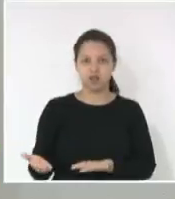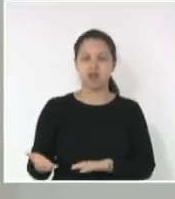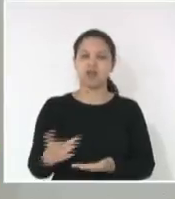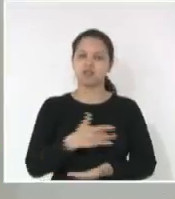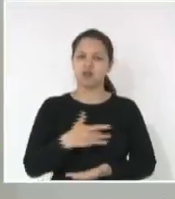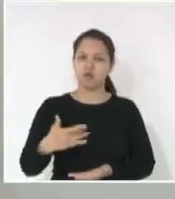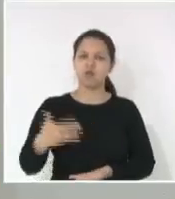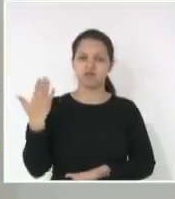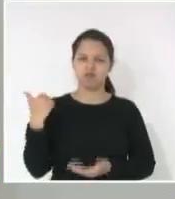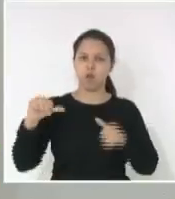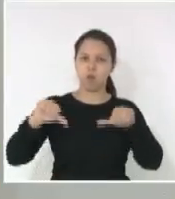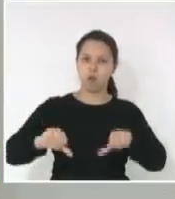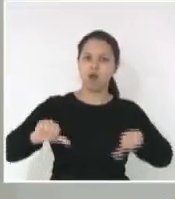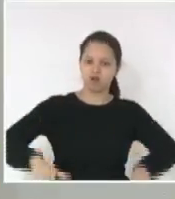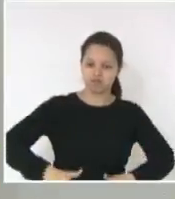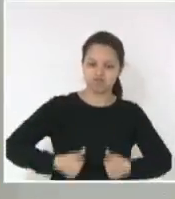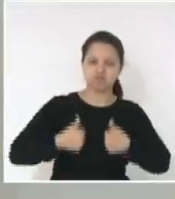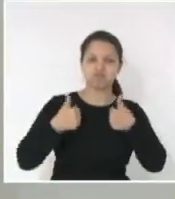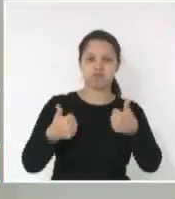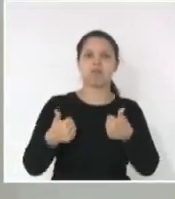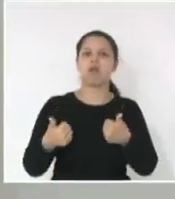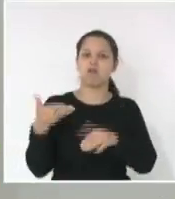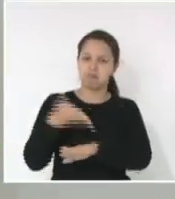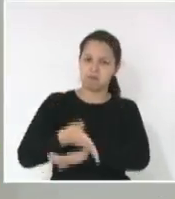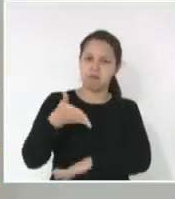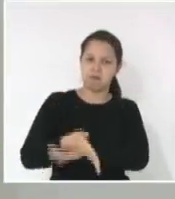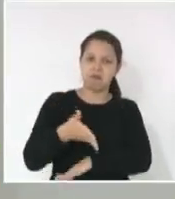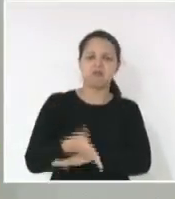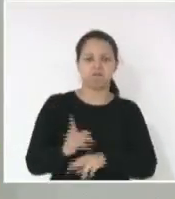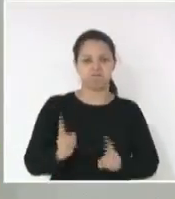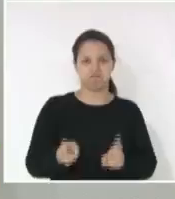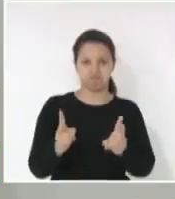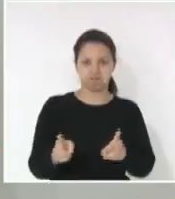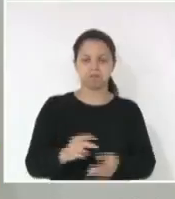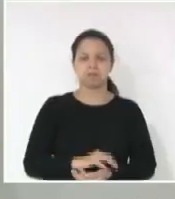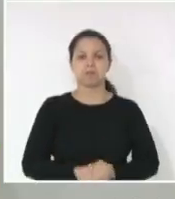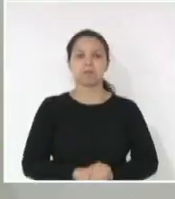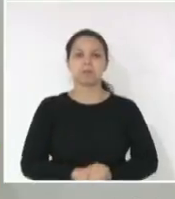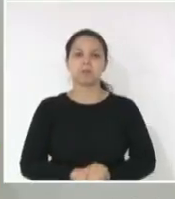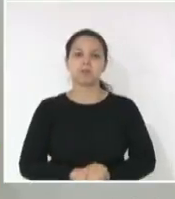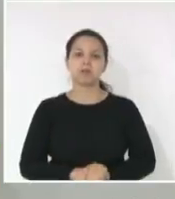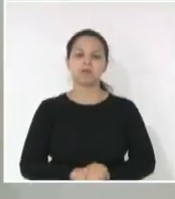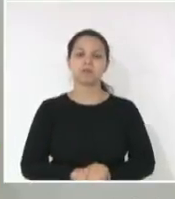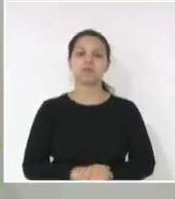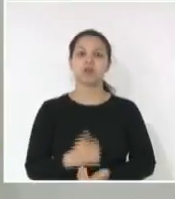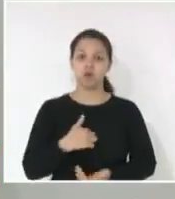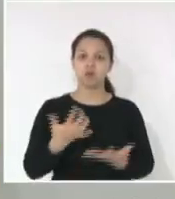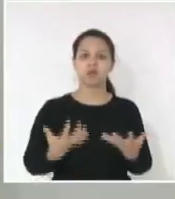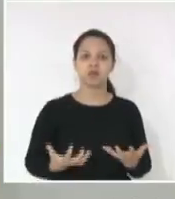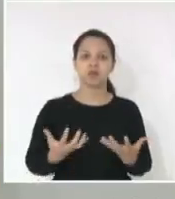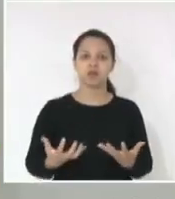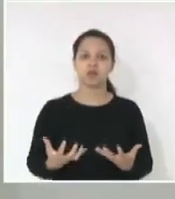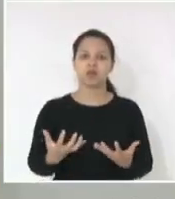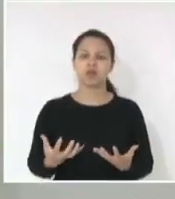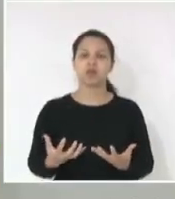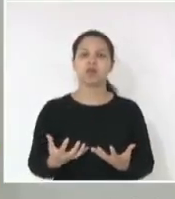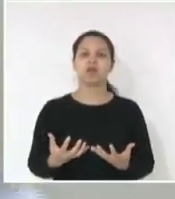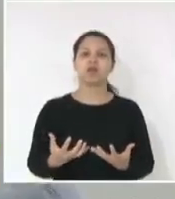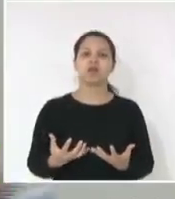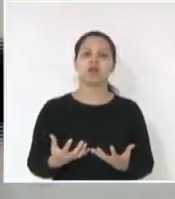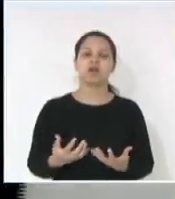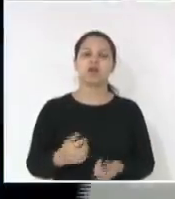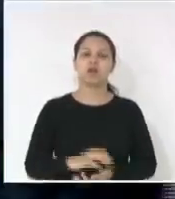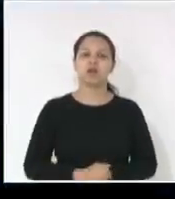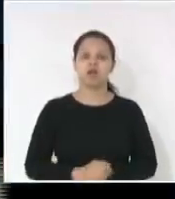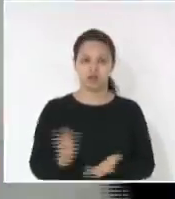recuperando da saúde, mas sempre presente. E eu até queria, com a permissão do